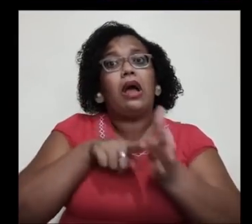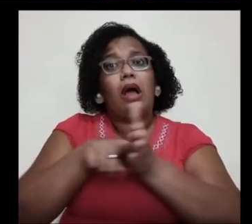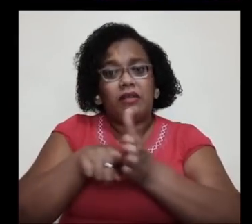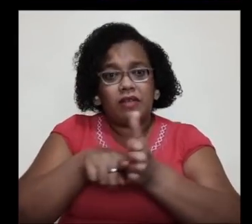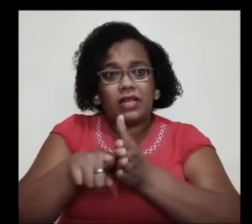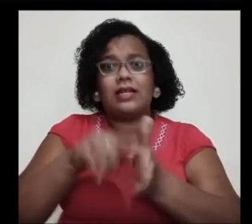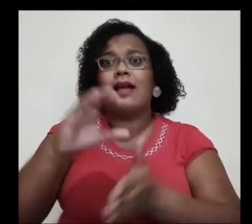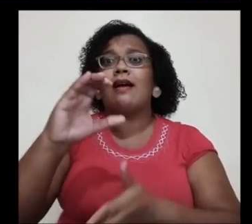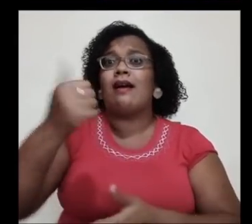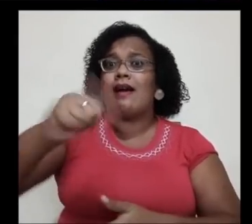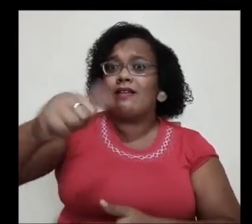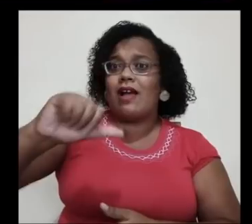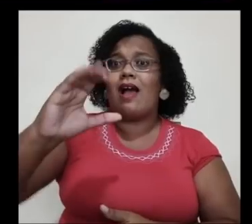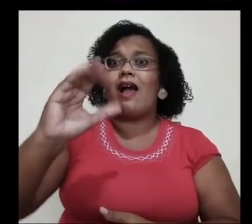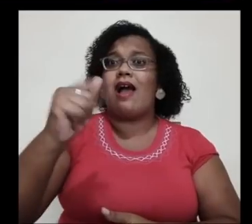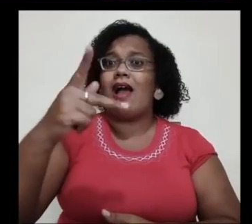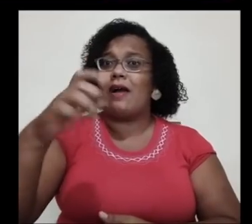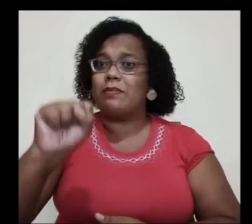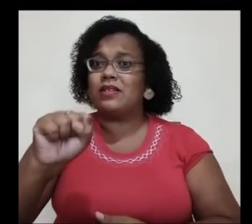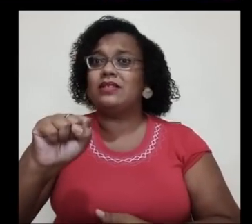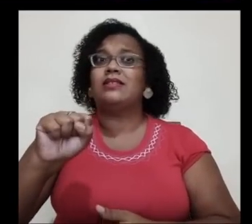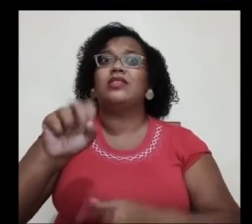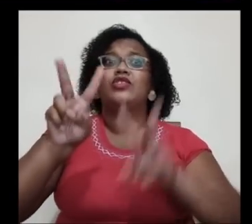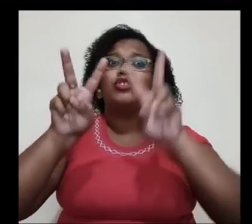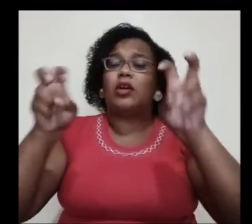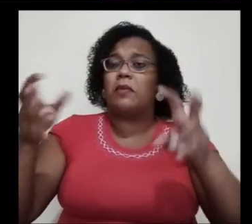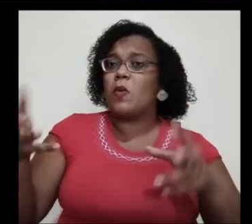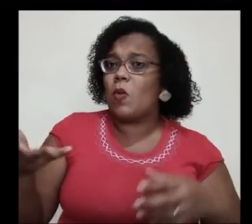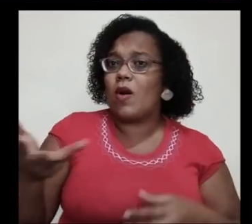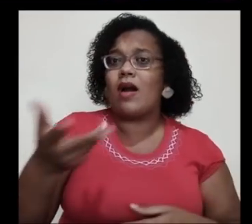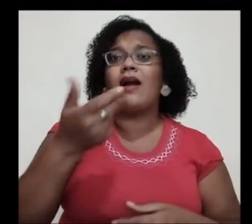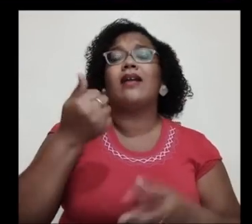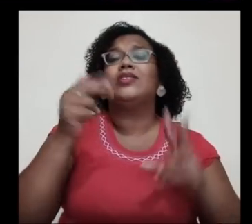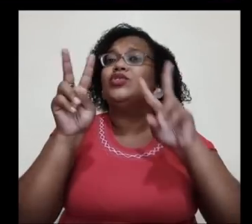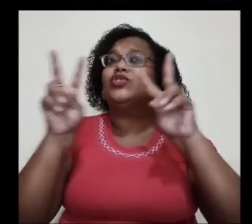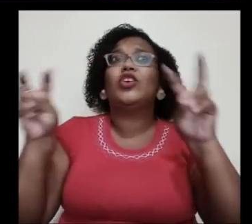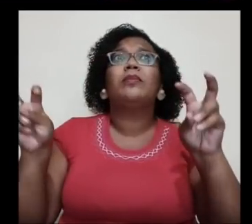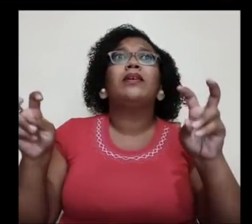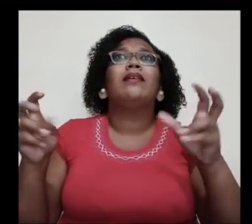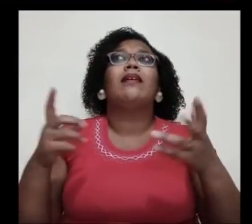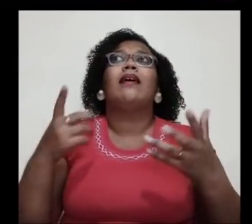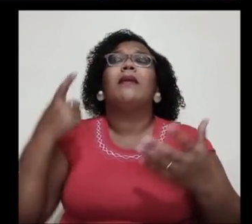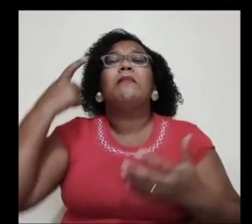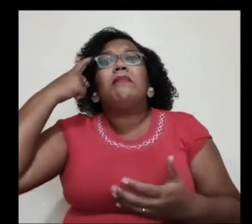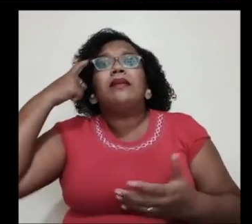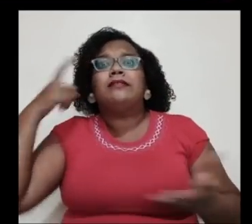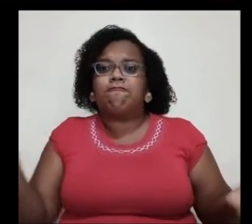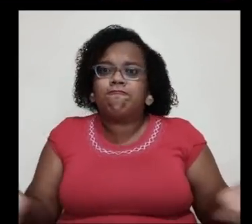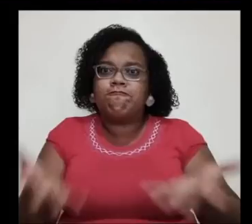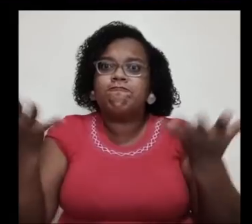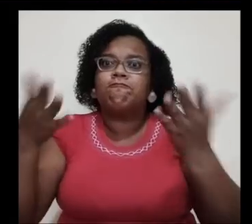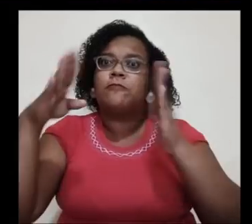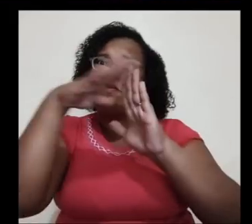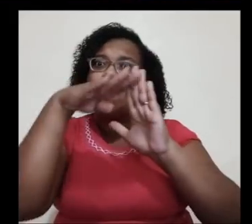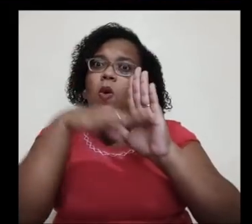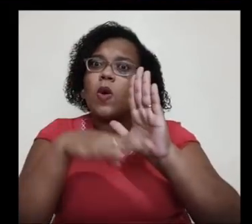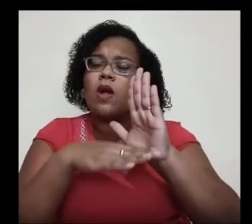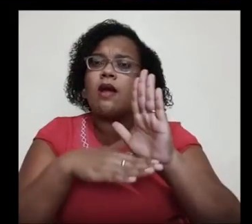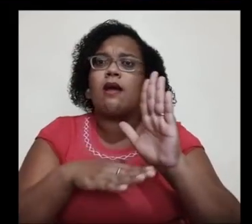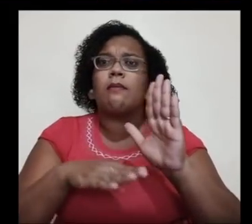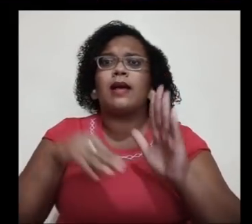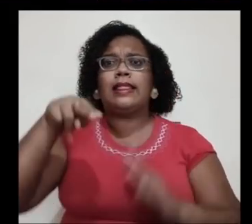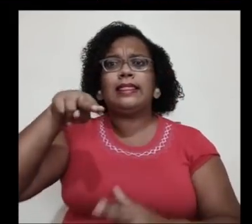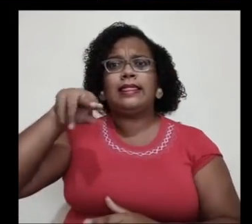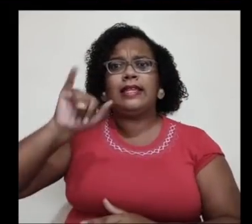questão da redefinição do Qualis, a questão de levar em conta, de estimular os programas de nível 3 e 4